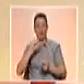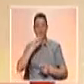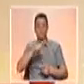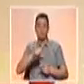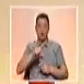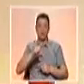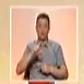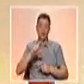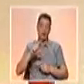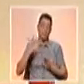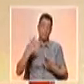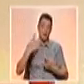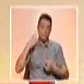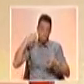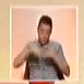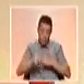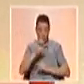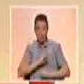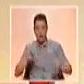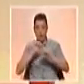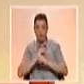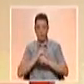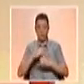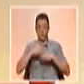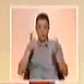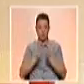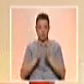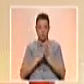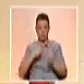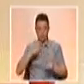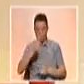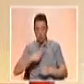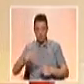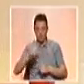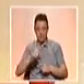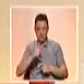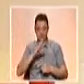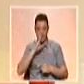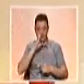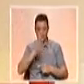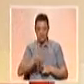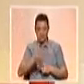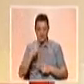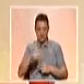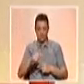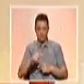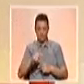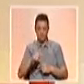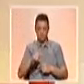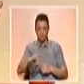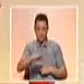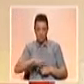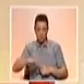mais ou menos severa. Isto quer dizer o quê? Quer dizer que todas as nossas culturas têm, e particularmente nas